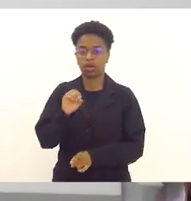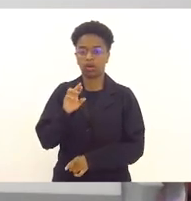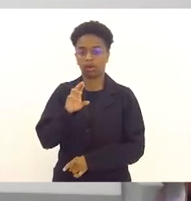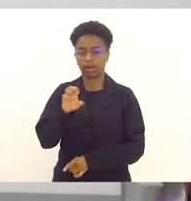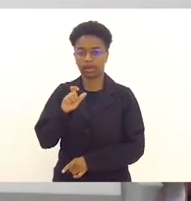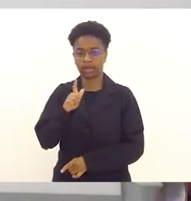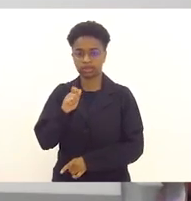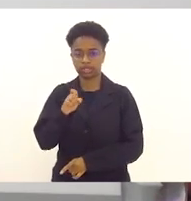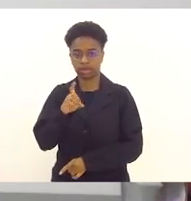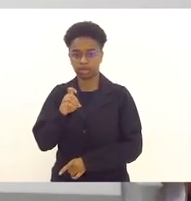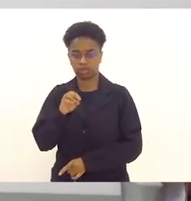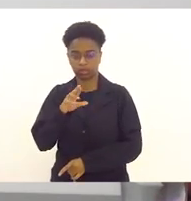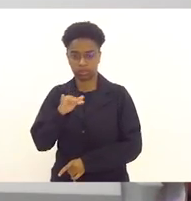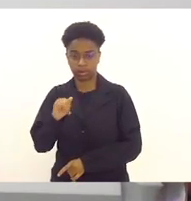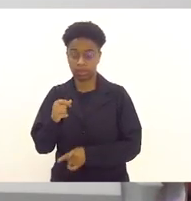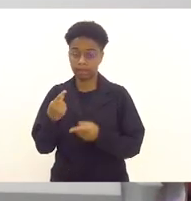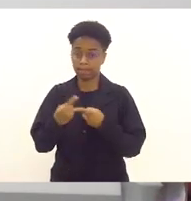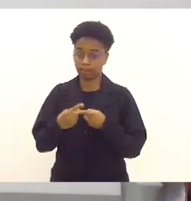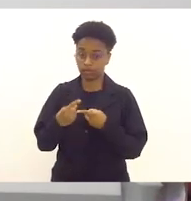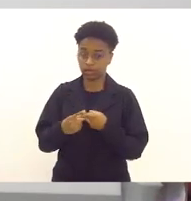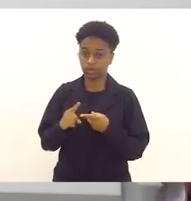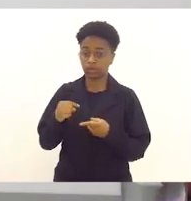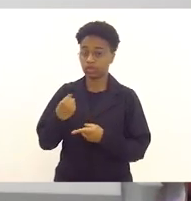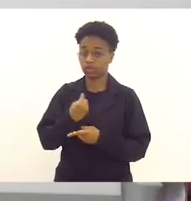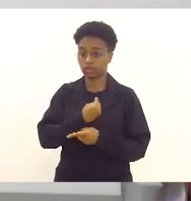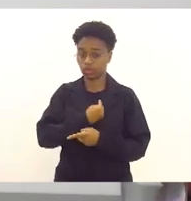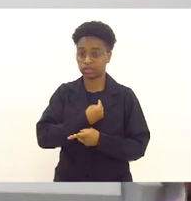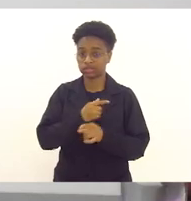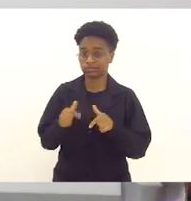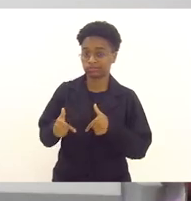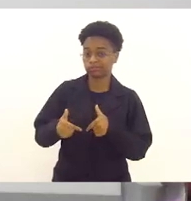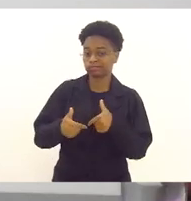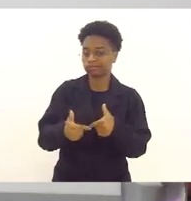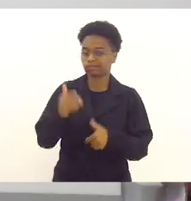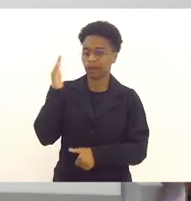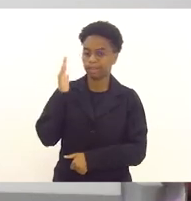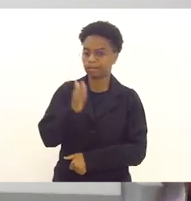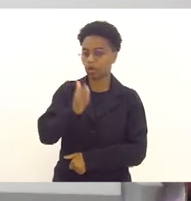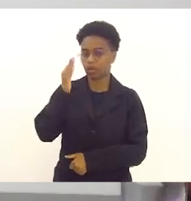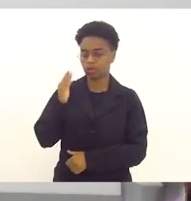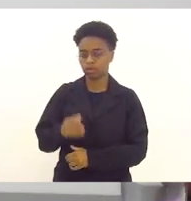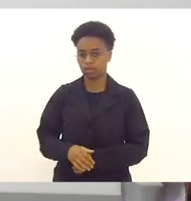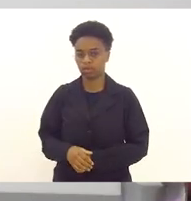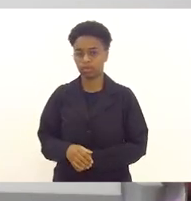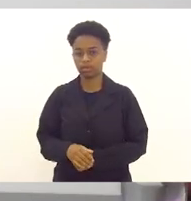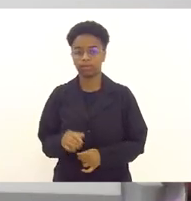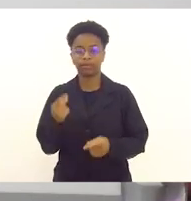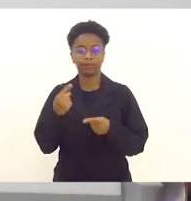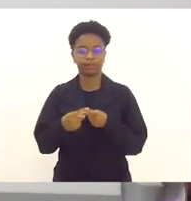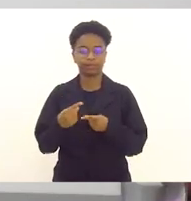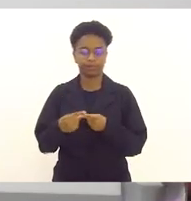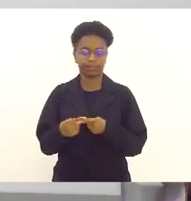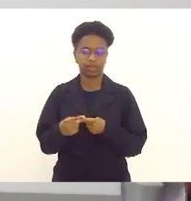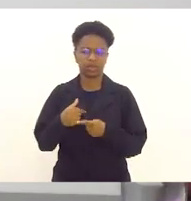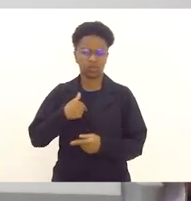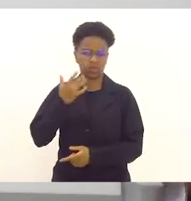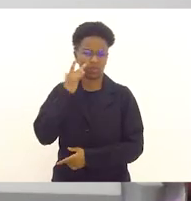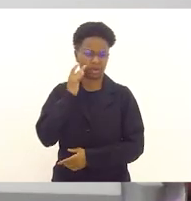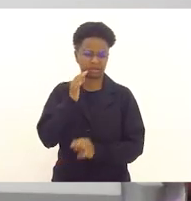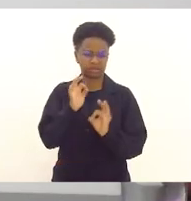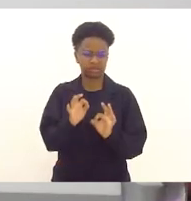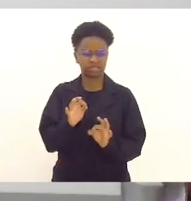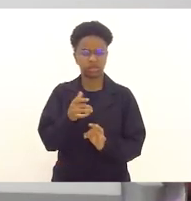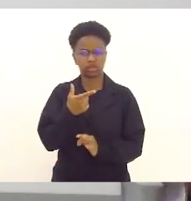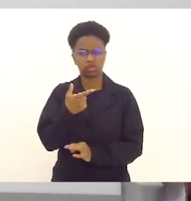porque a gente é corta na carne né nós tivemos você não me falha a memória